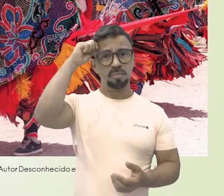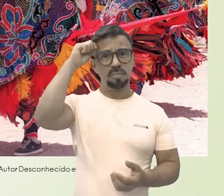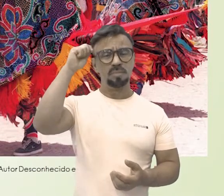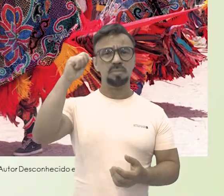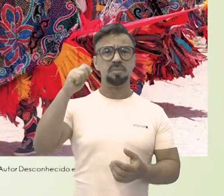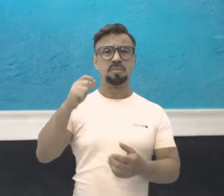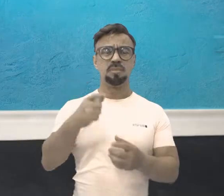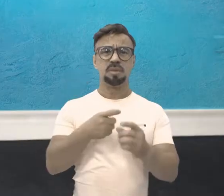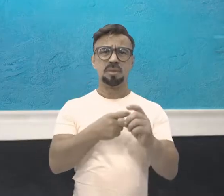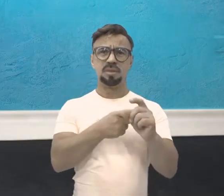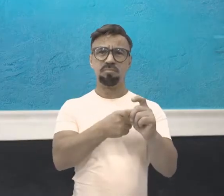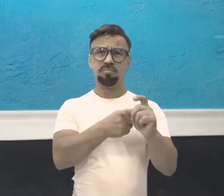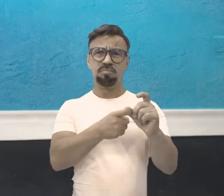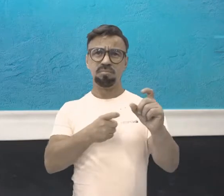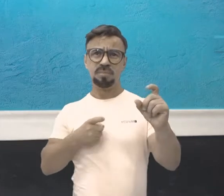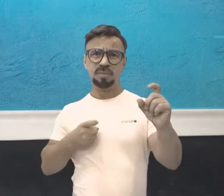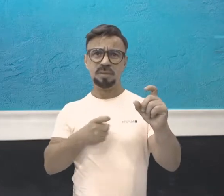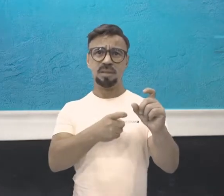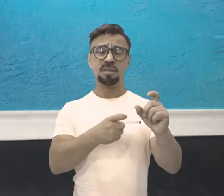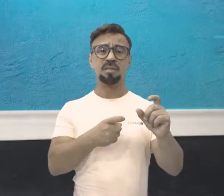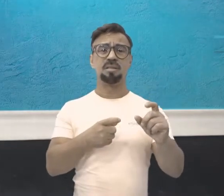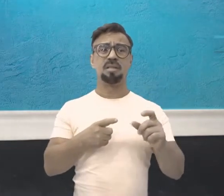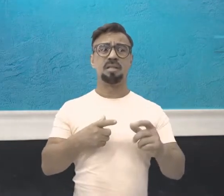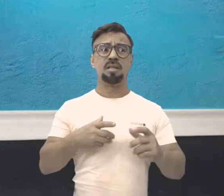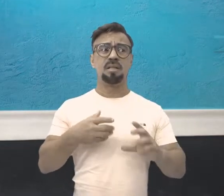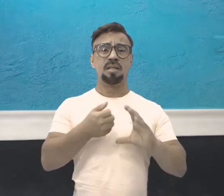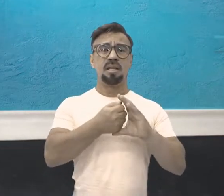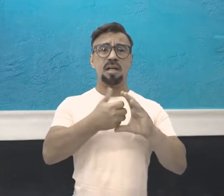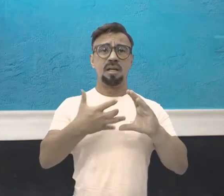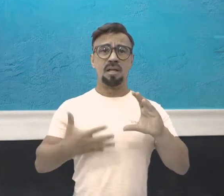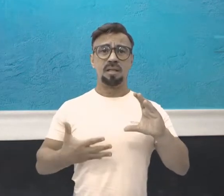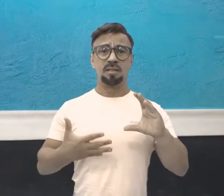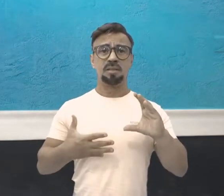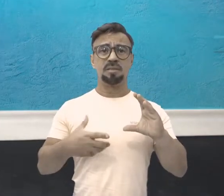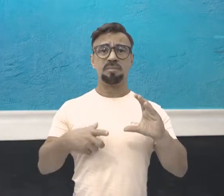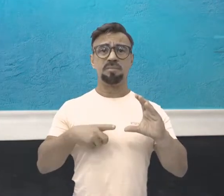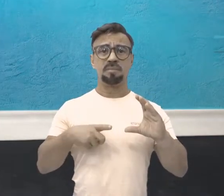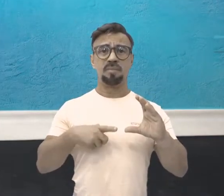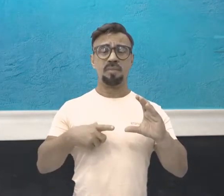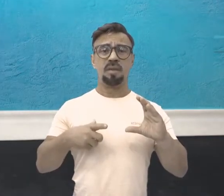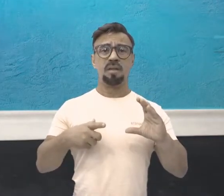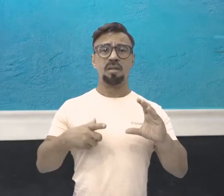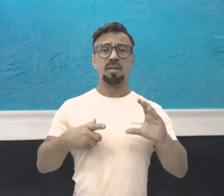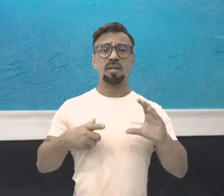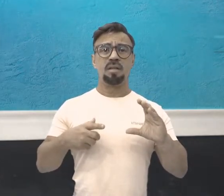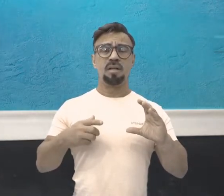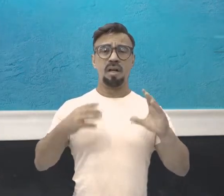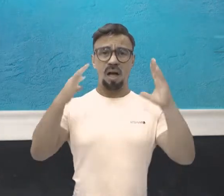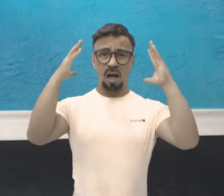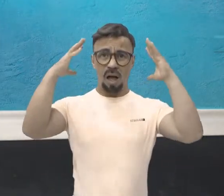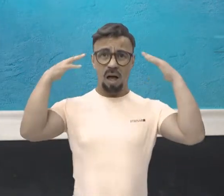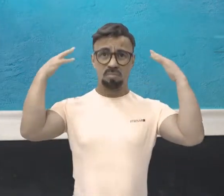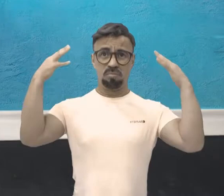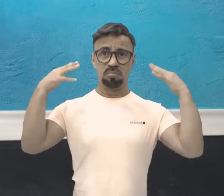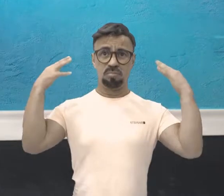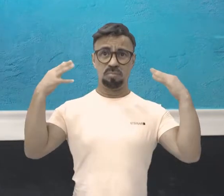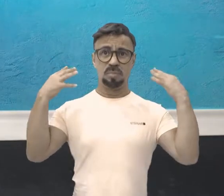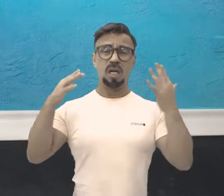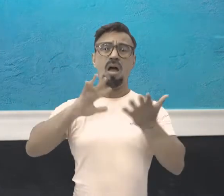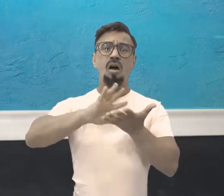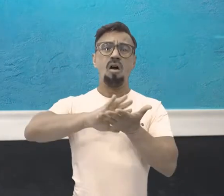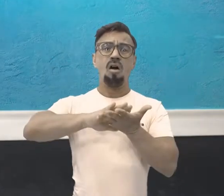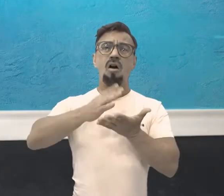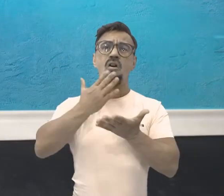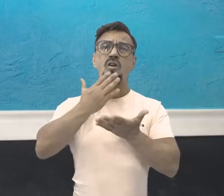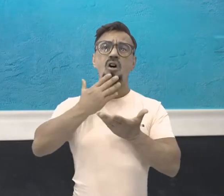uma figura muito característica. Ele traz cabeleira muito